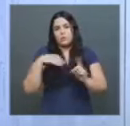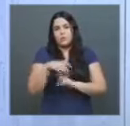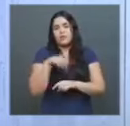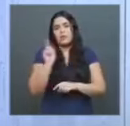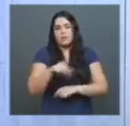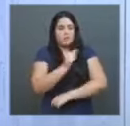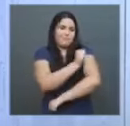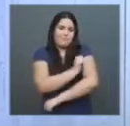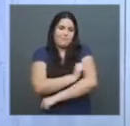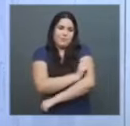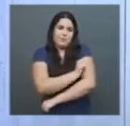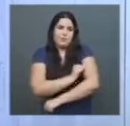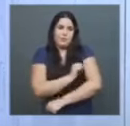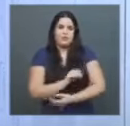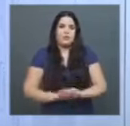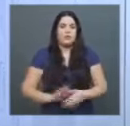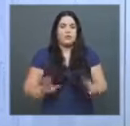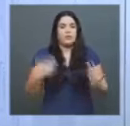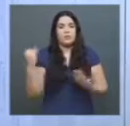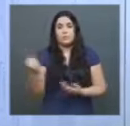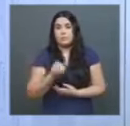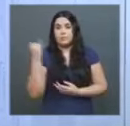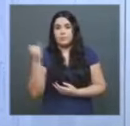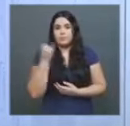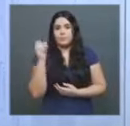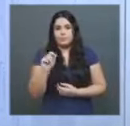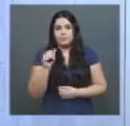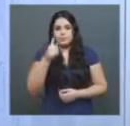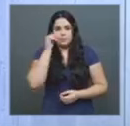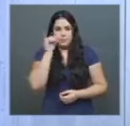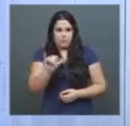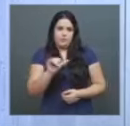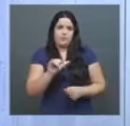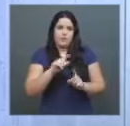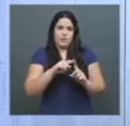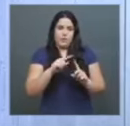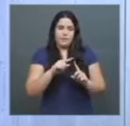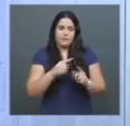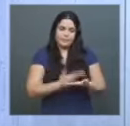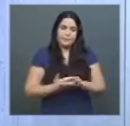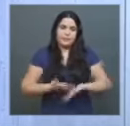função é muito importante na prevenção da prematuridade.